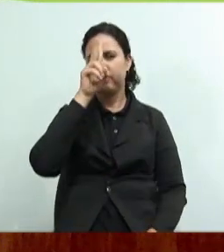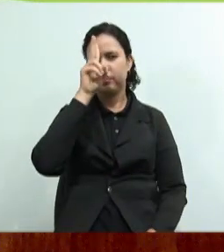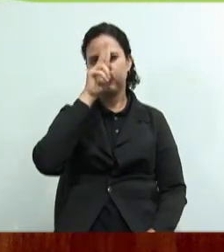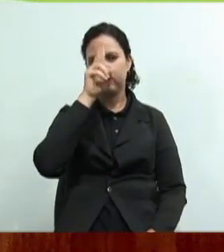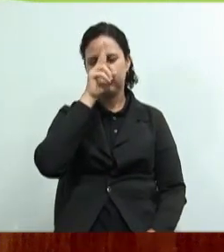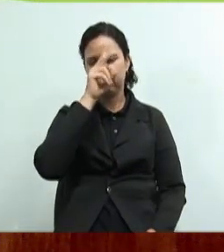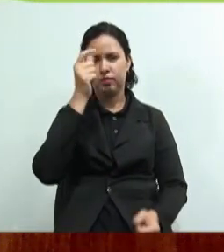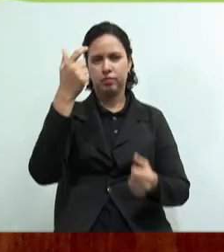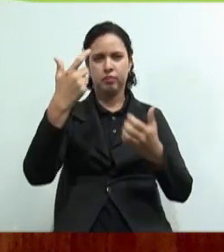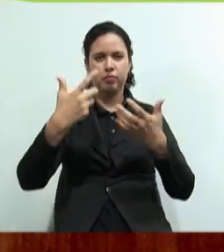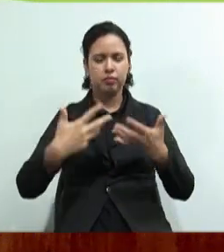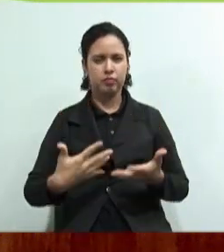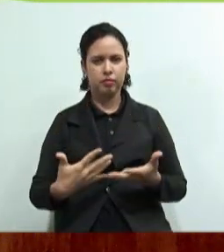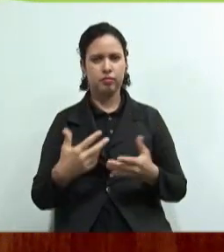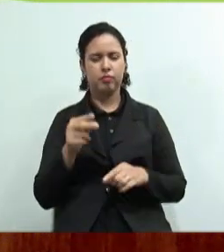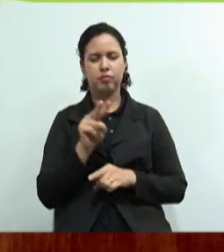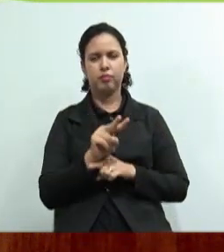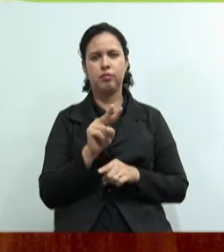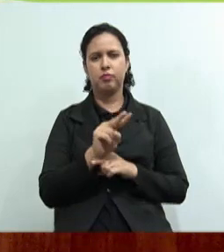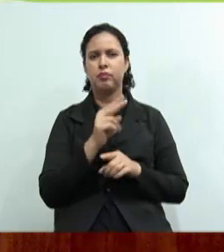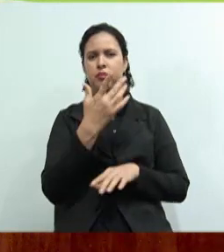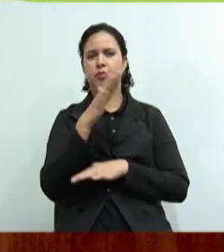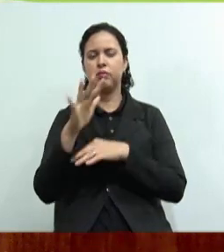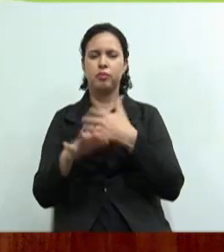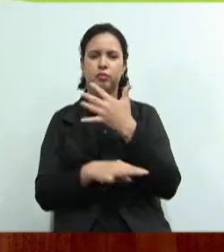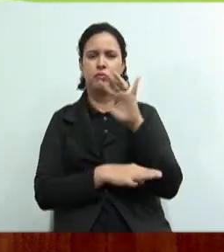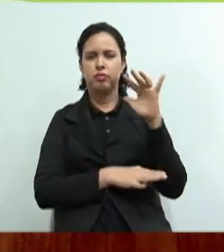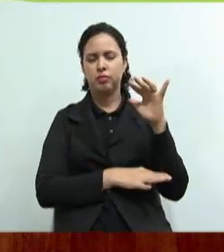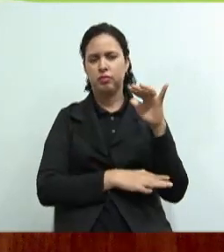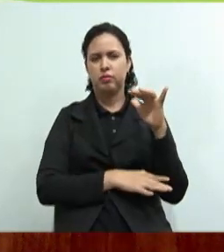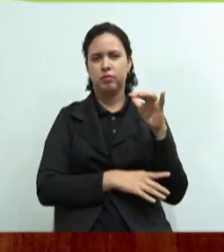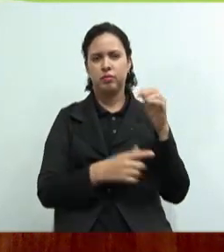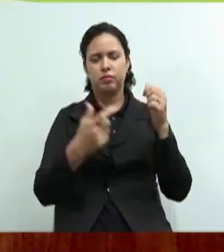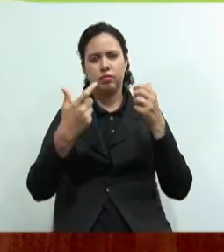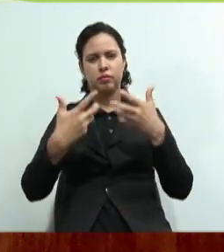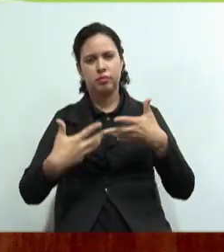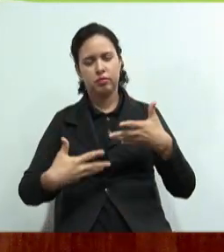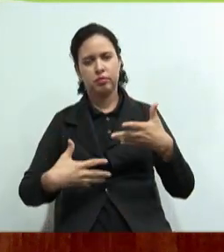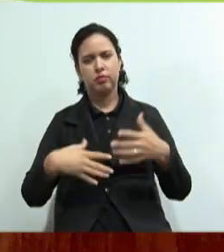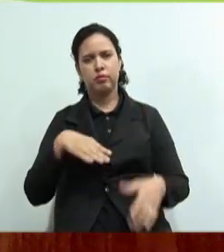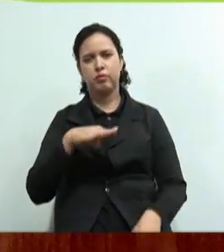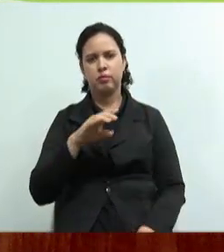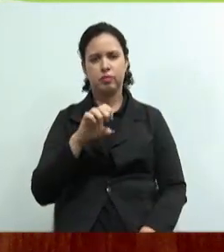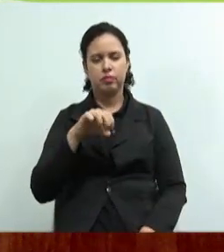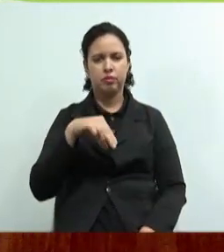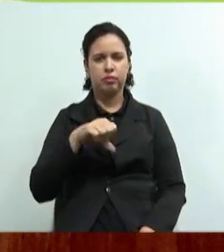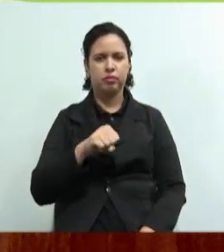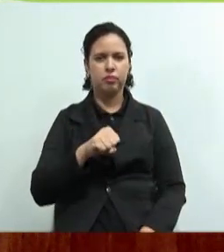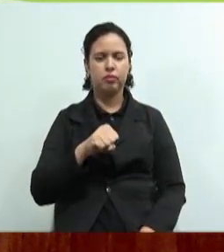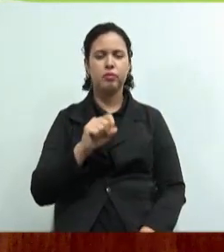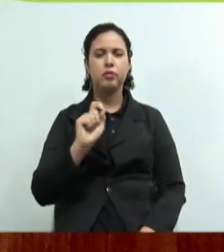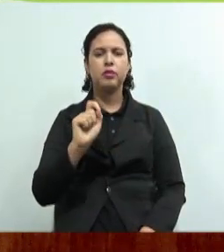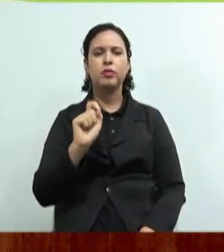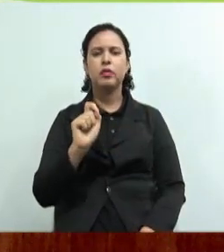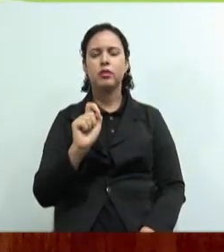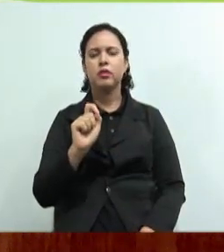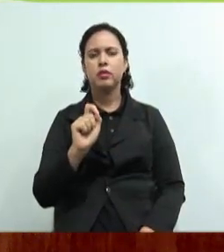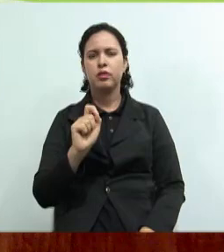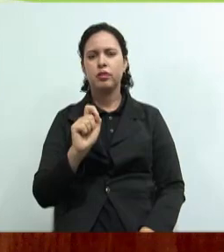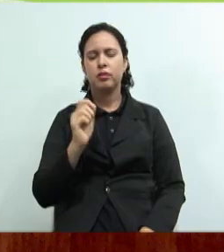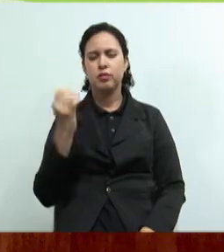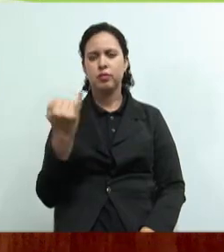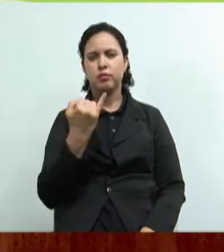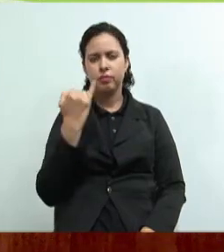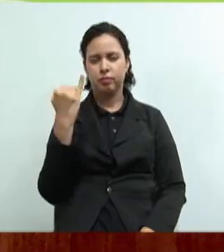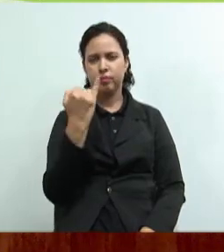nós falamos dessa proteção ao ambiente, nós falamos de um bem mais precioso para a humanidade e para todos os animais, para toda a